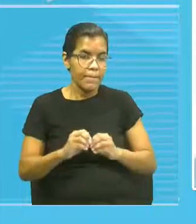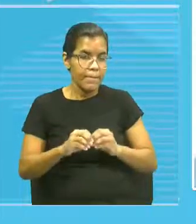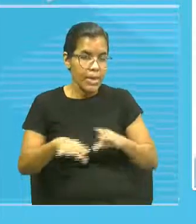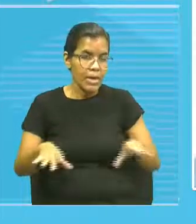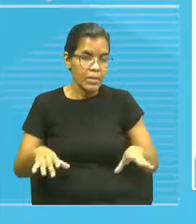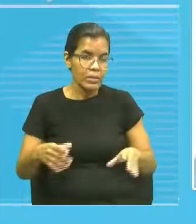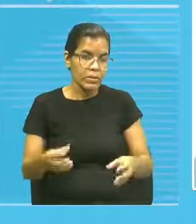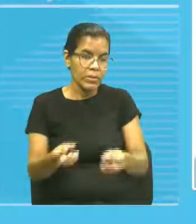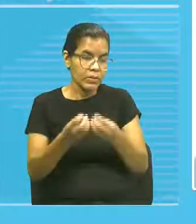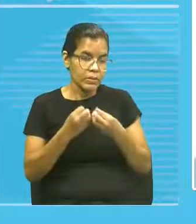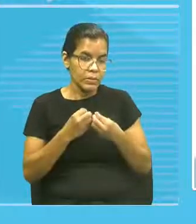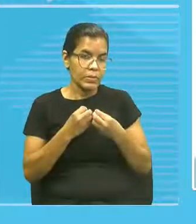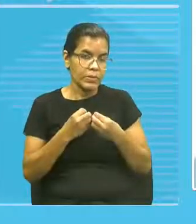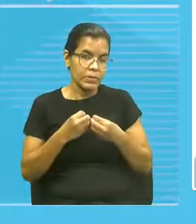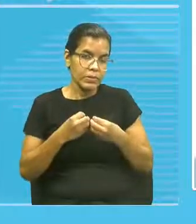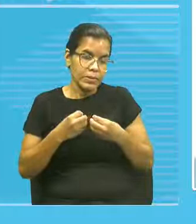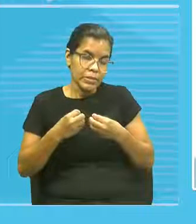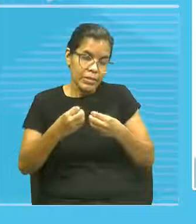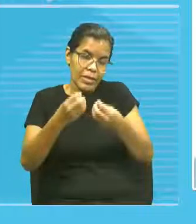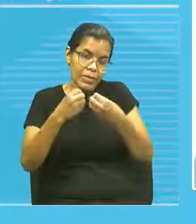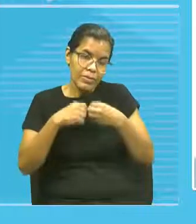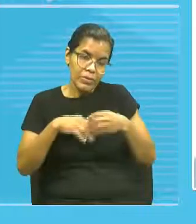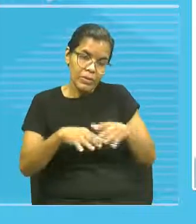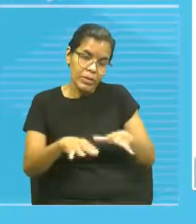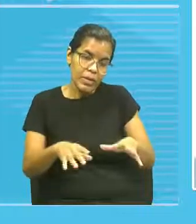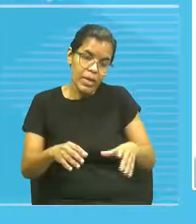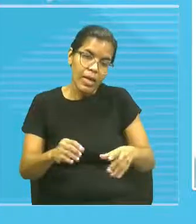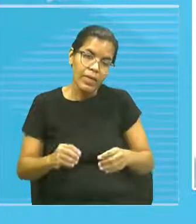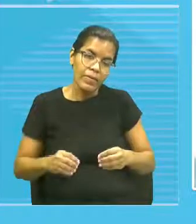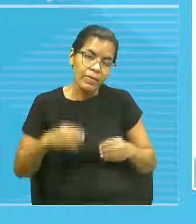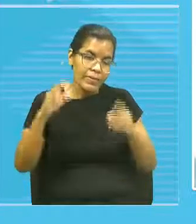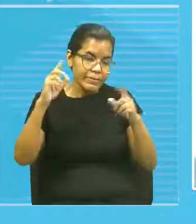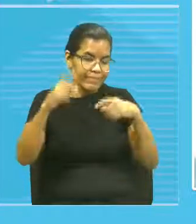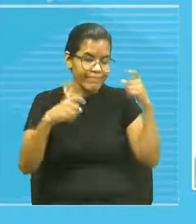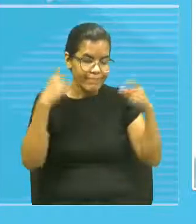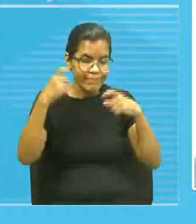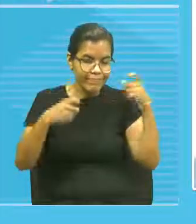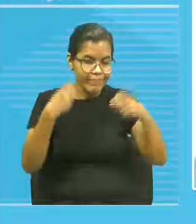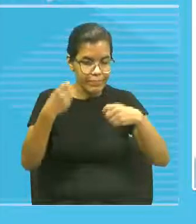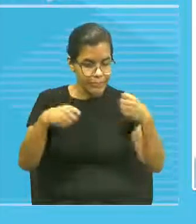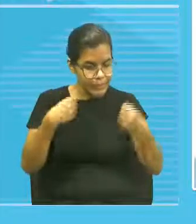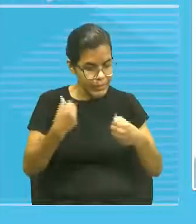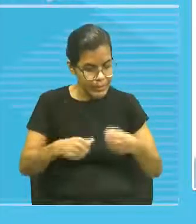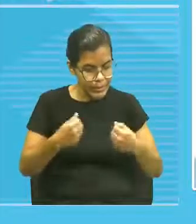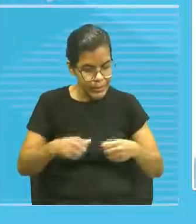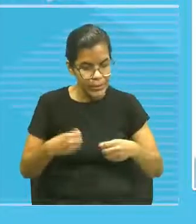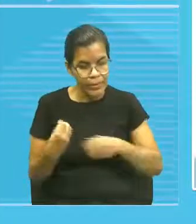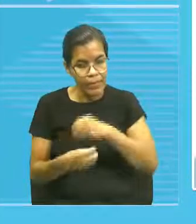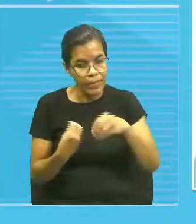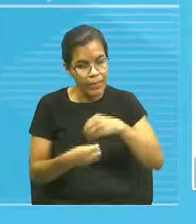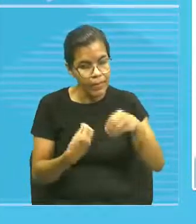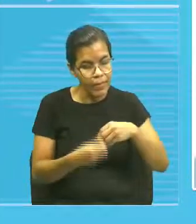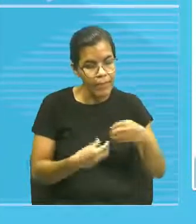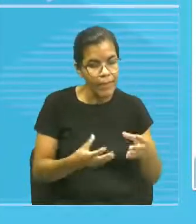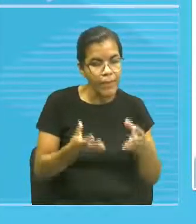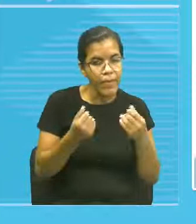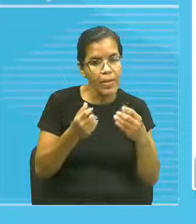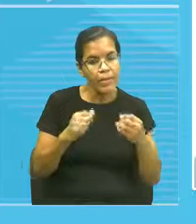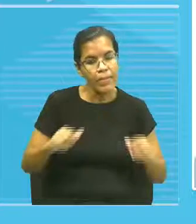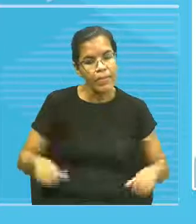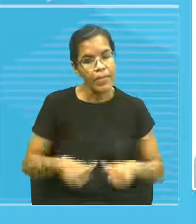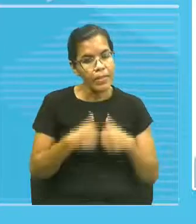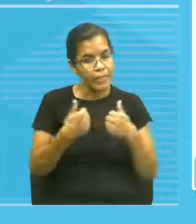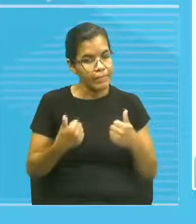né? Aí é que você vai se preocupar e começar, bom, agora deixa eu mudar aqui. Minha alimentação, deixa eu